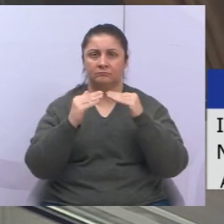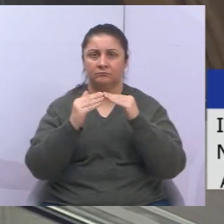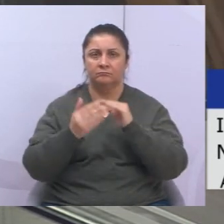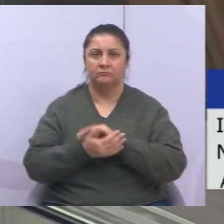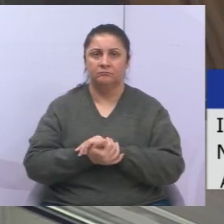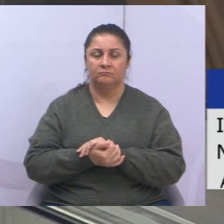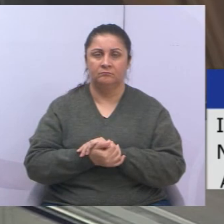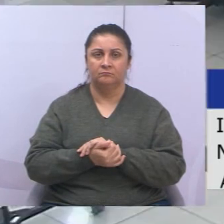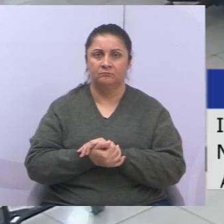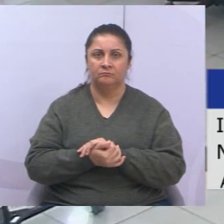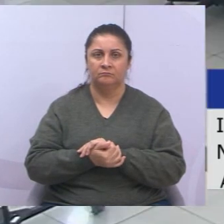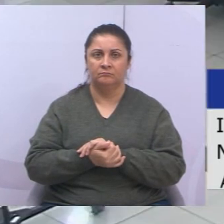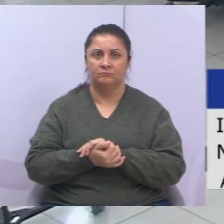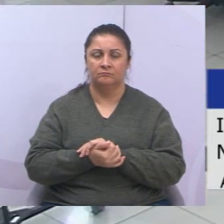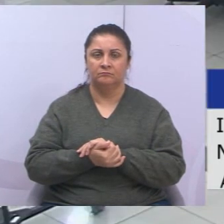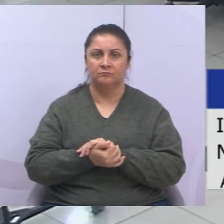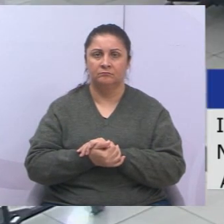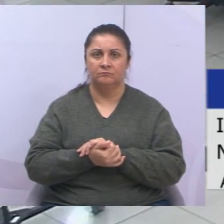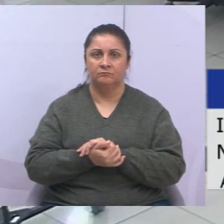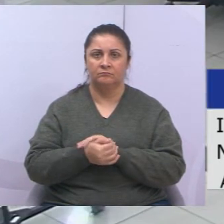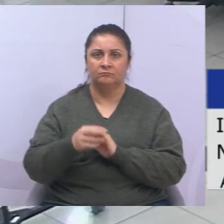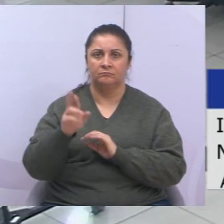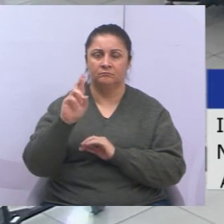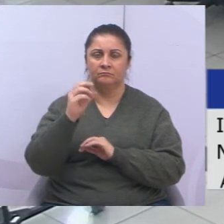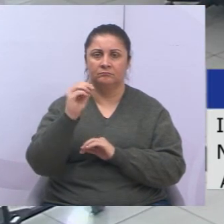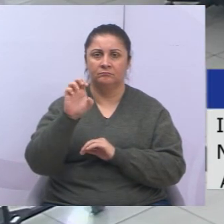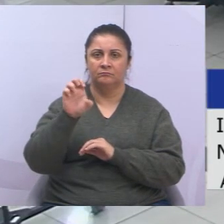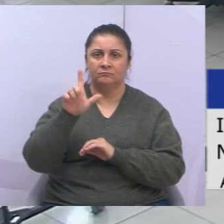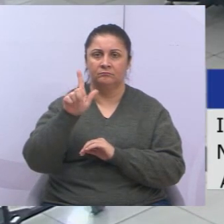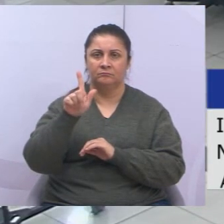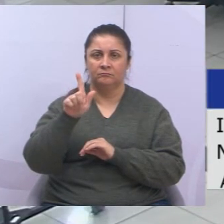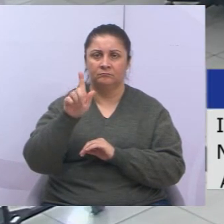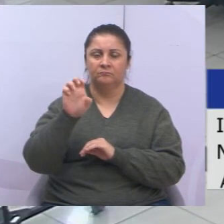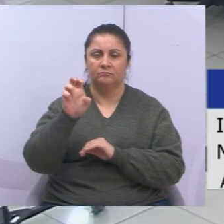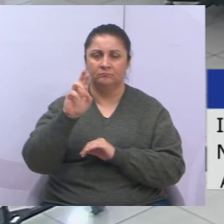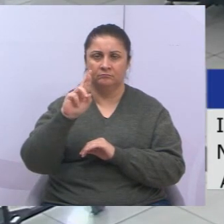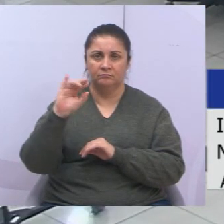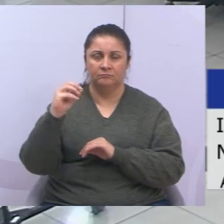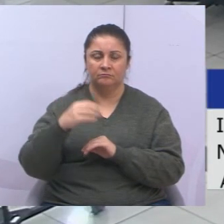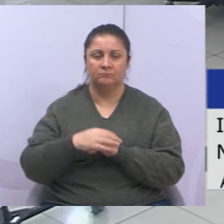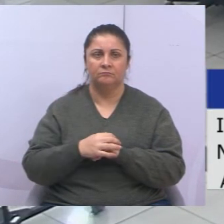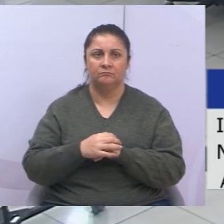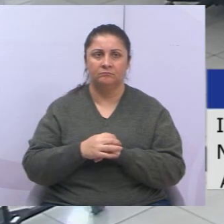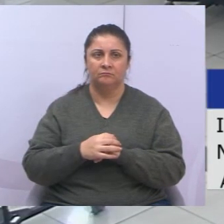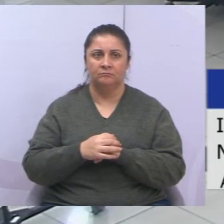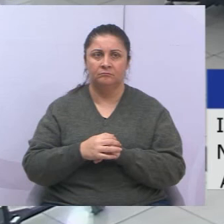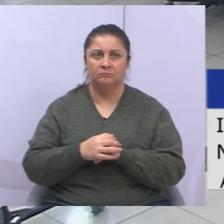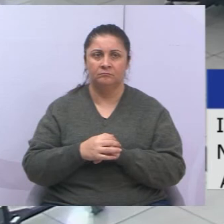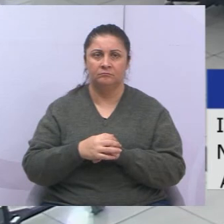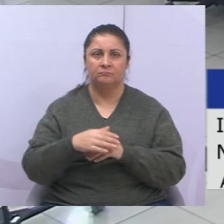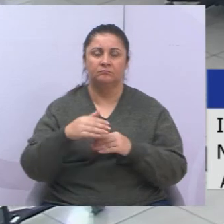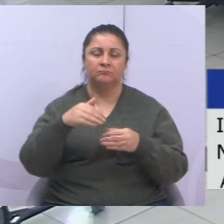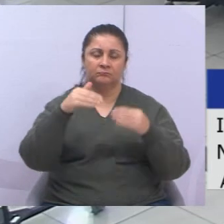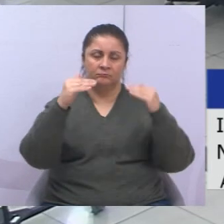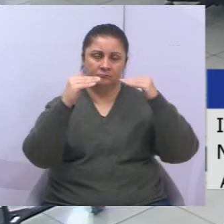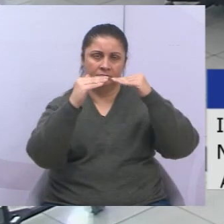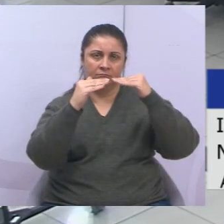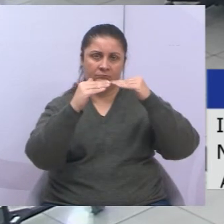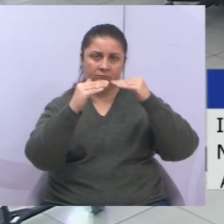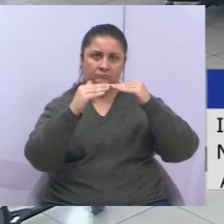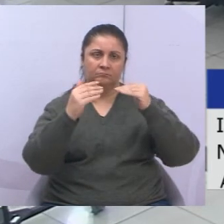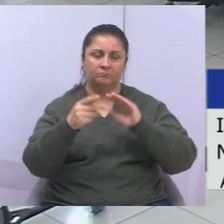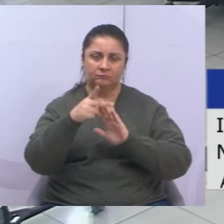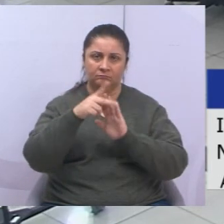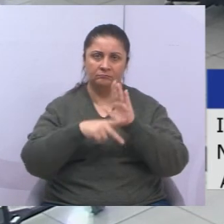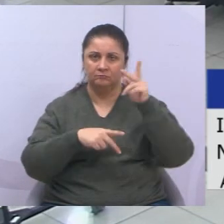favorável. Como vota o vereador Rogério Timóteo? Senhor presidente, já quero deixar o meu voto favorável ao meu